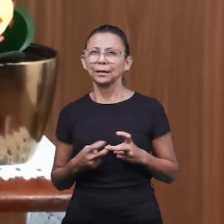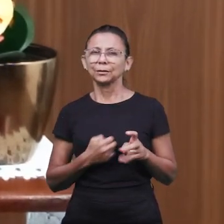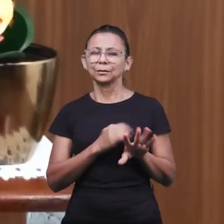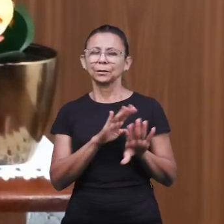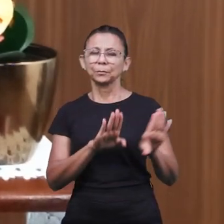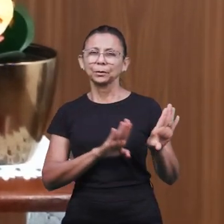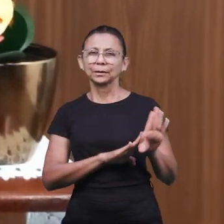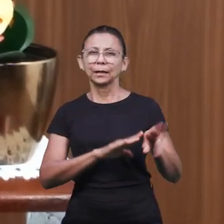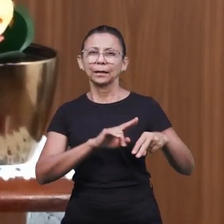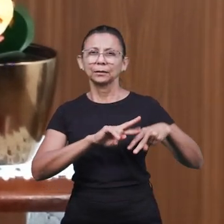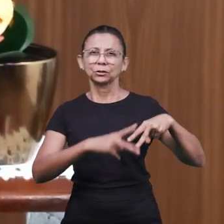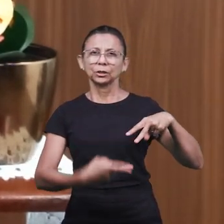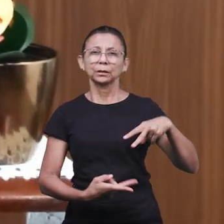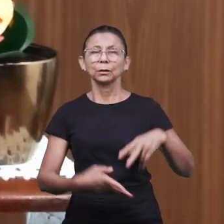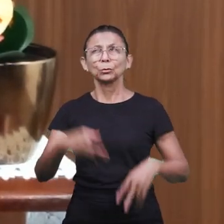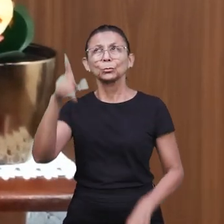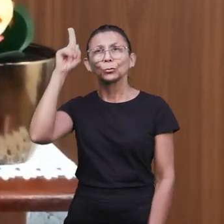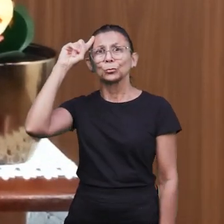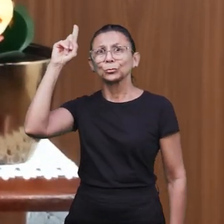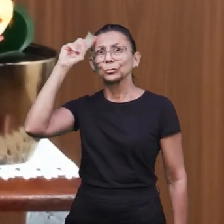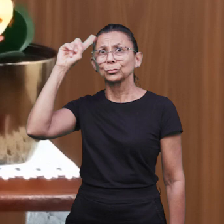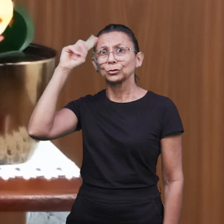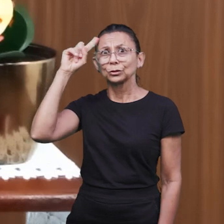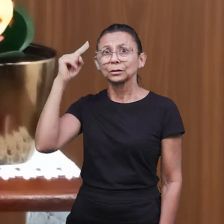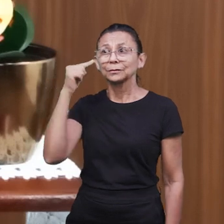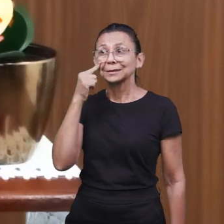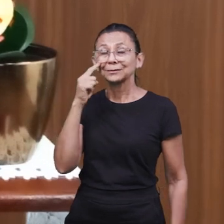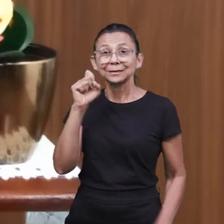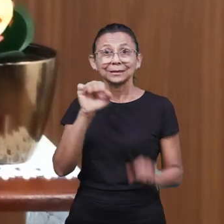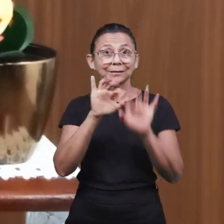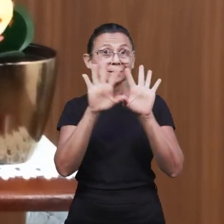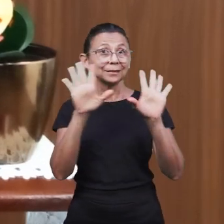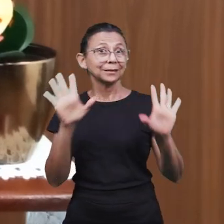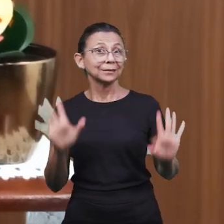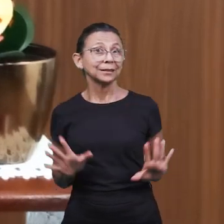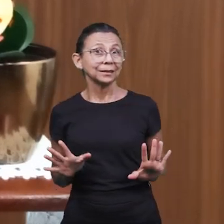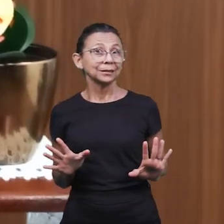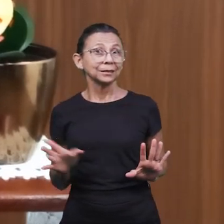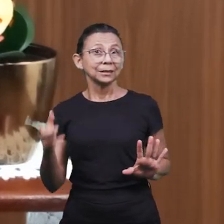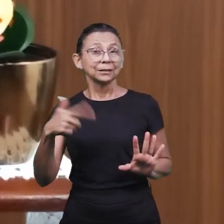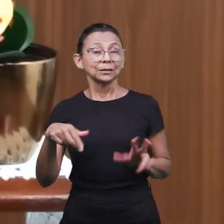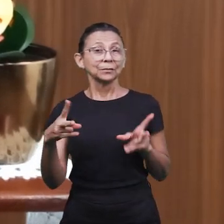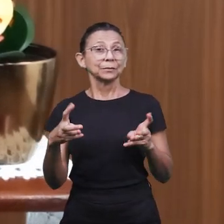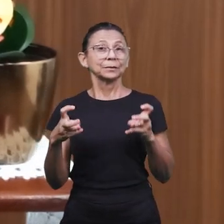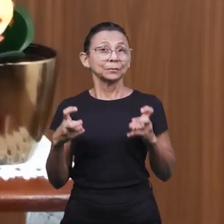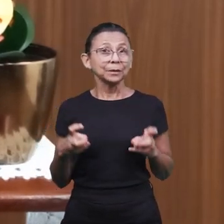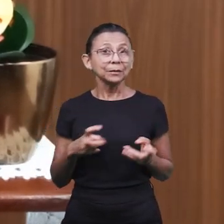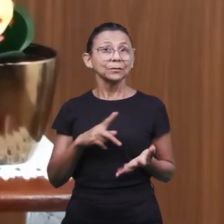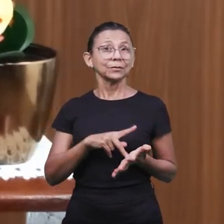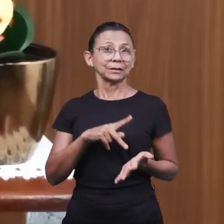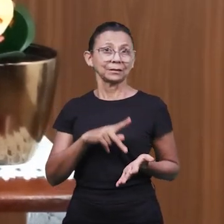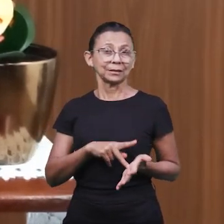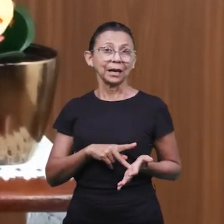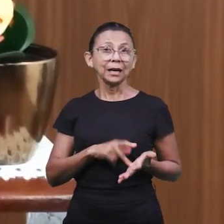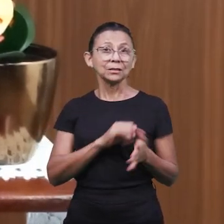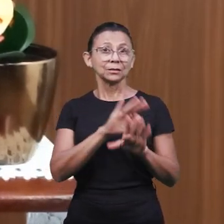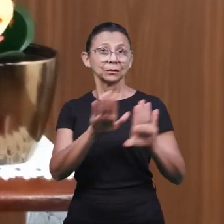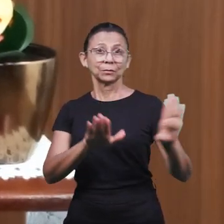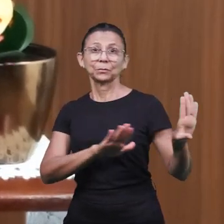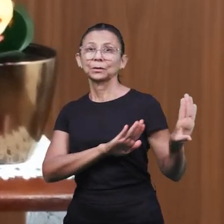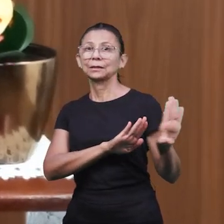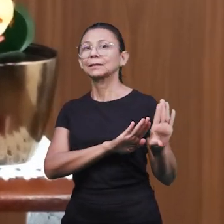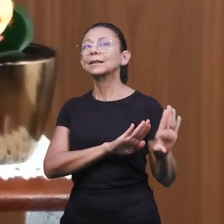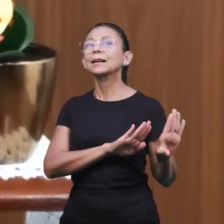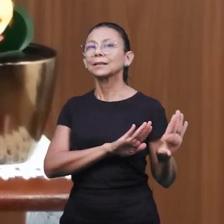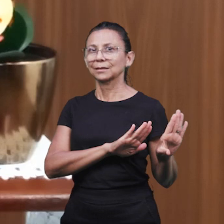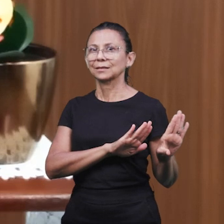isso todos os dias. Está muito claro. Nós estamos percebendo, na verdade, que por trás